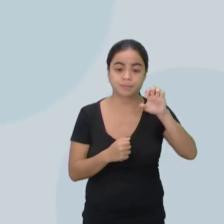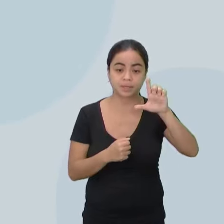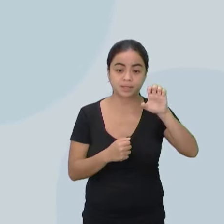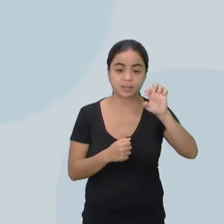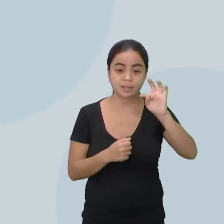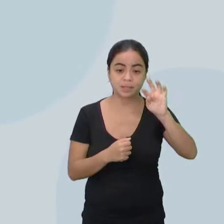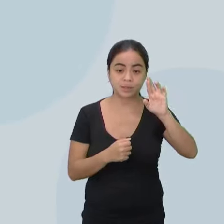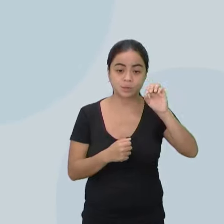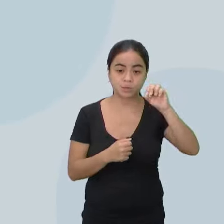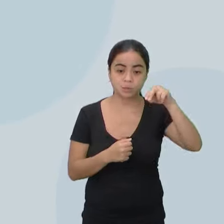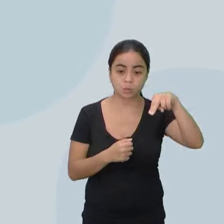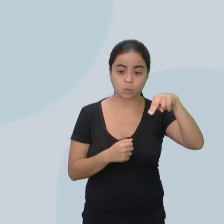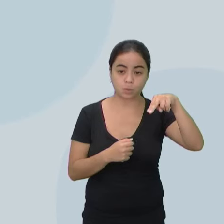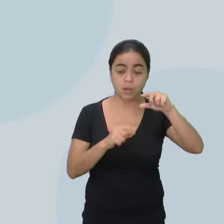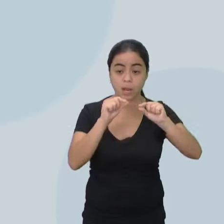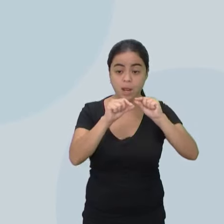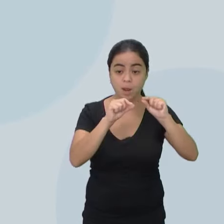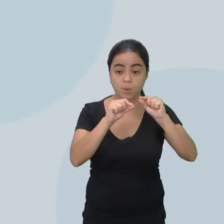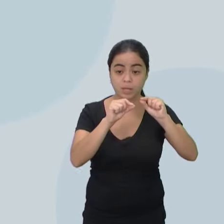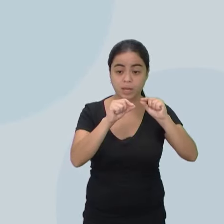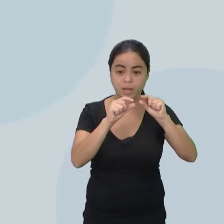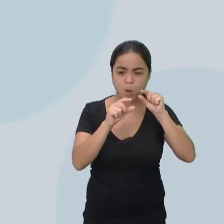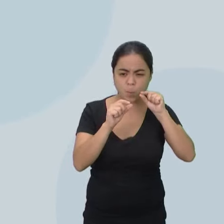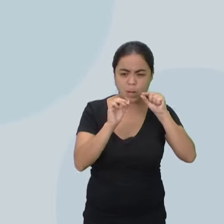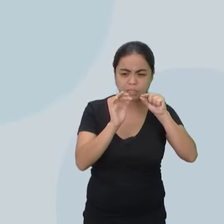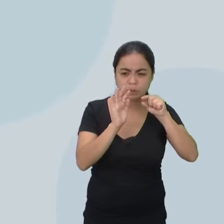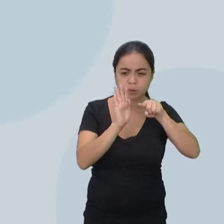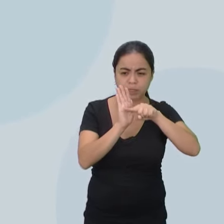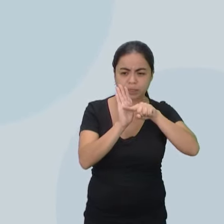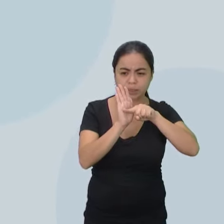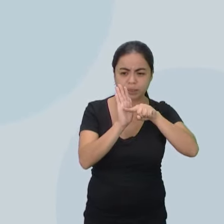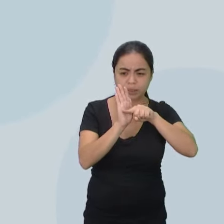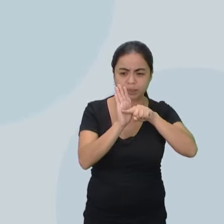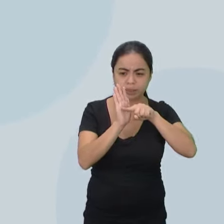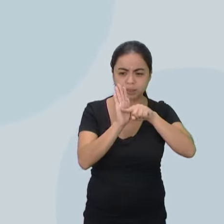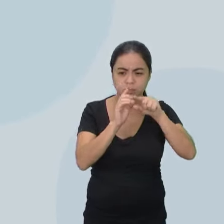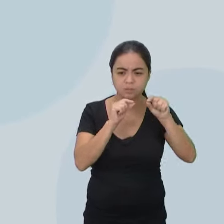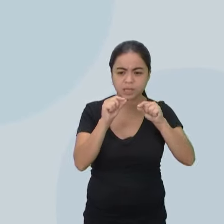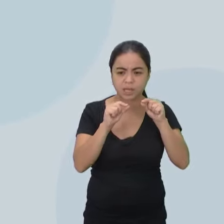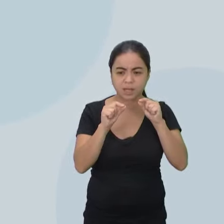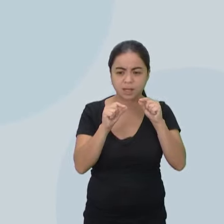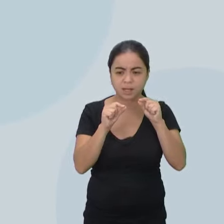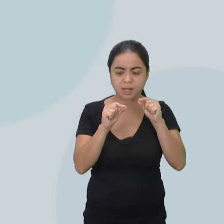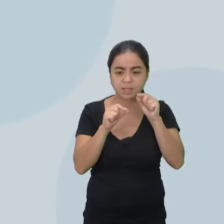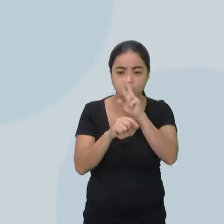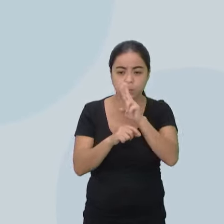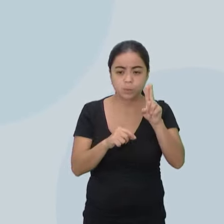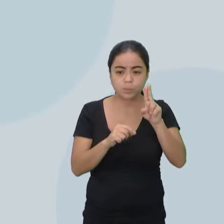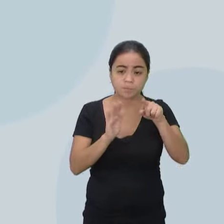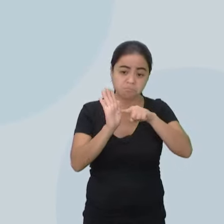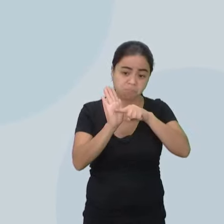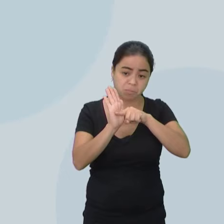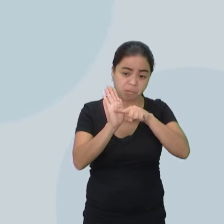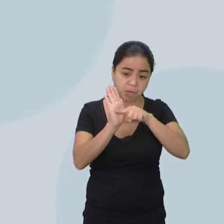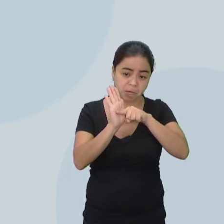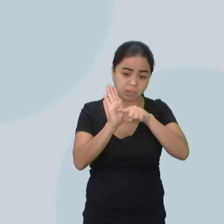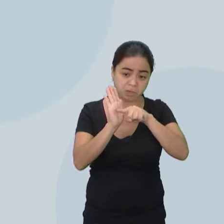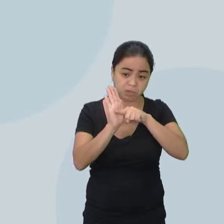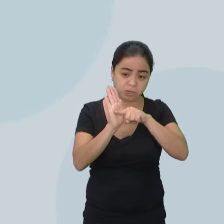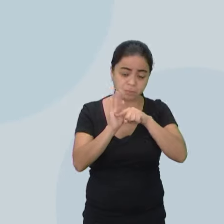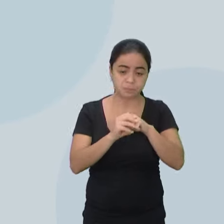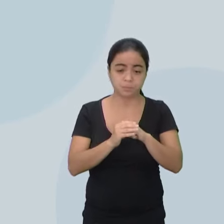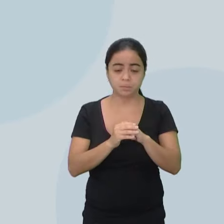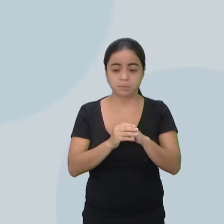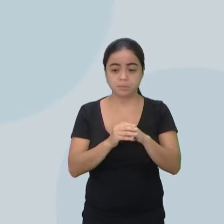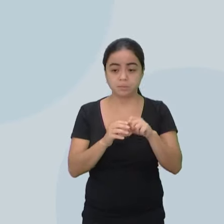aquela partículazinha, né, que que a gente chama de negativo, tá certo? Um